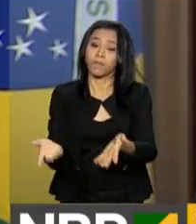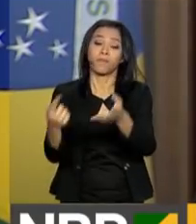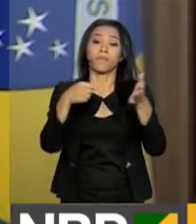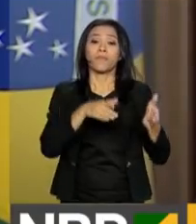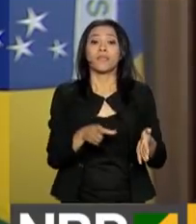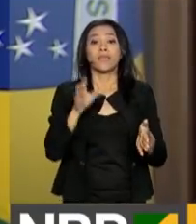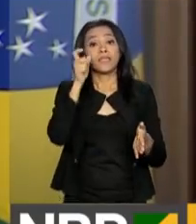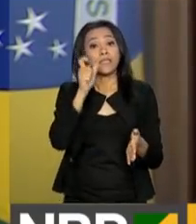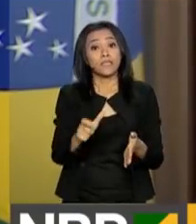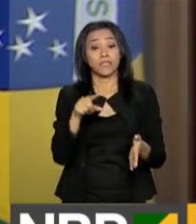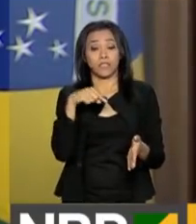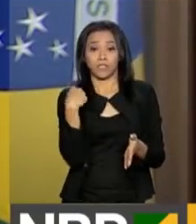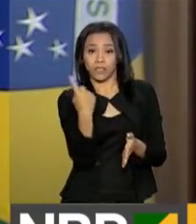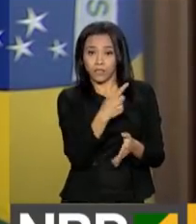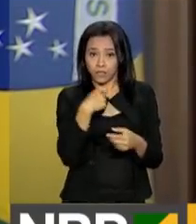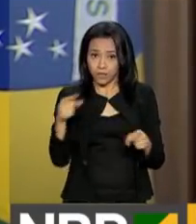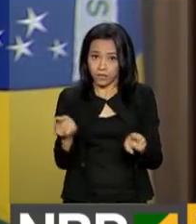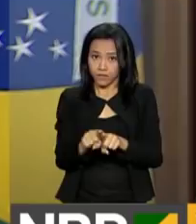também